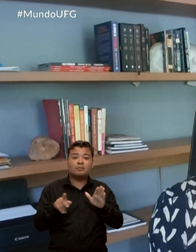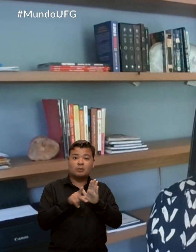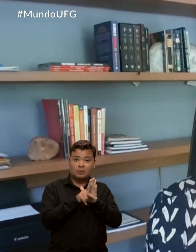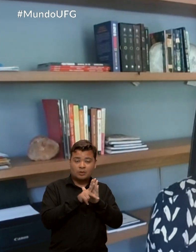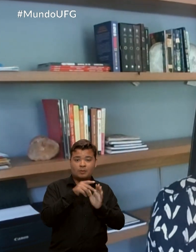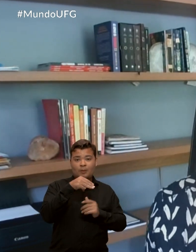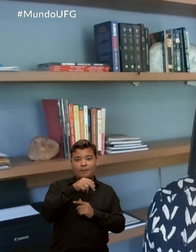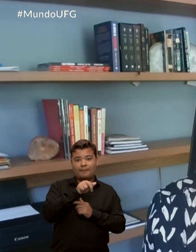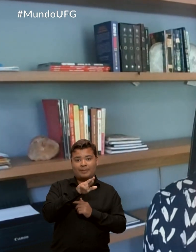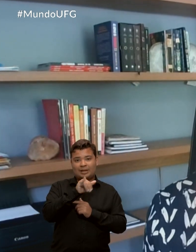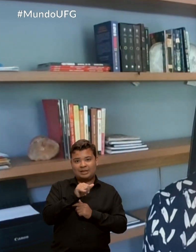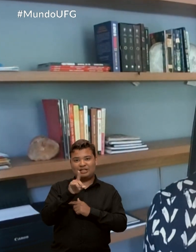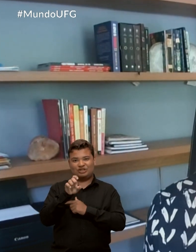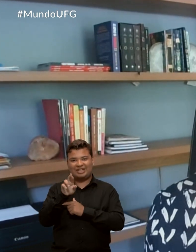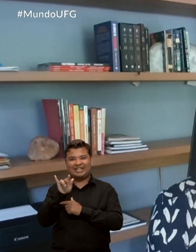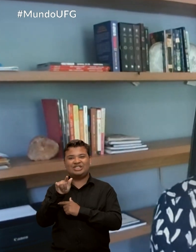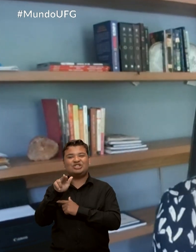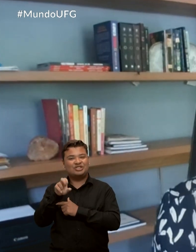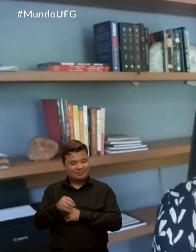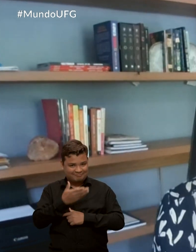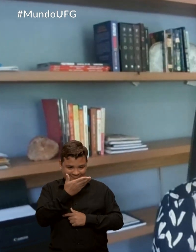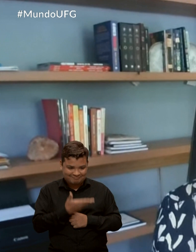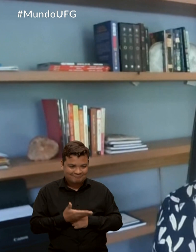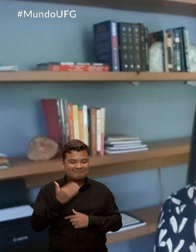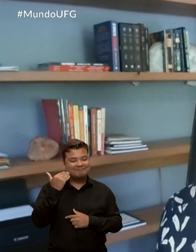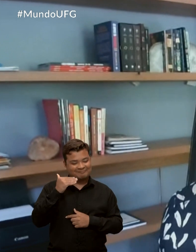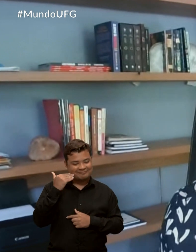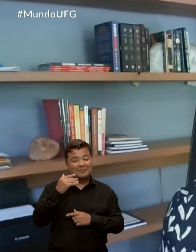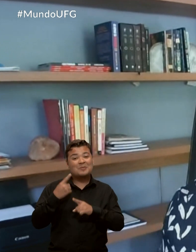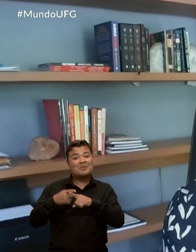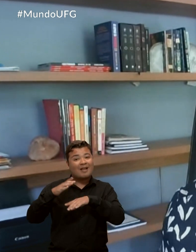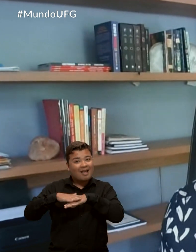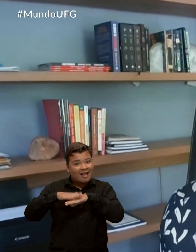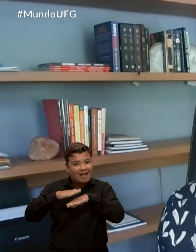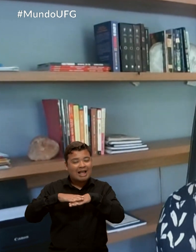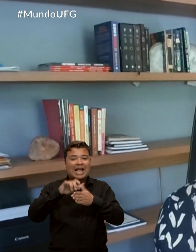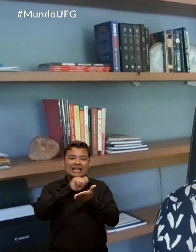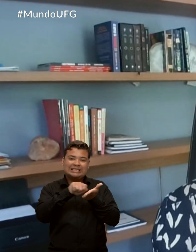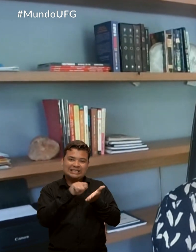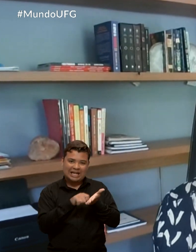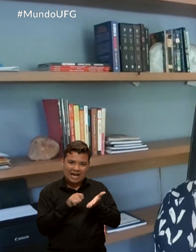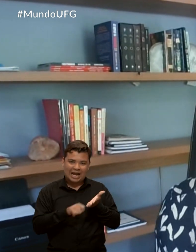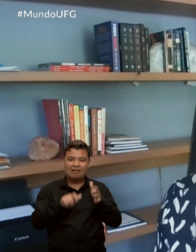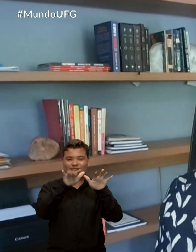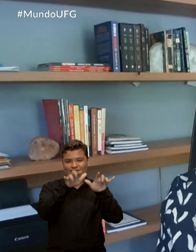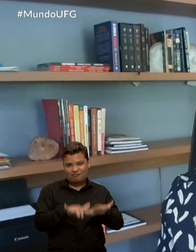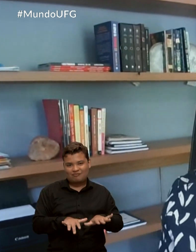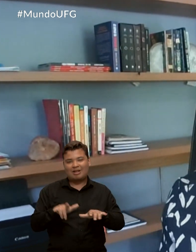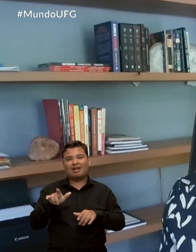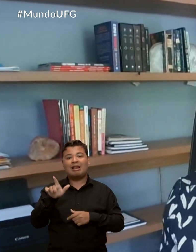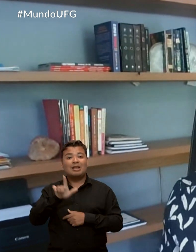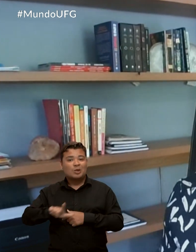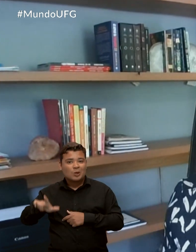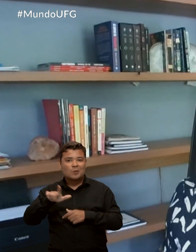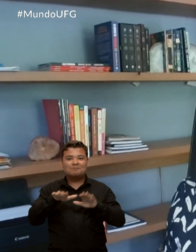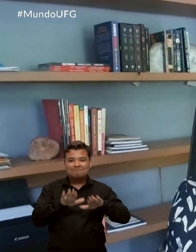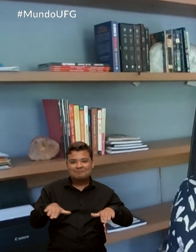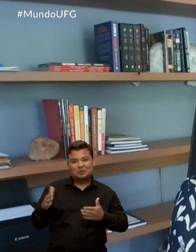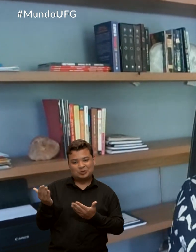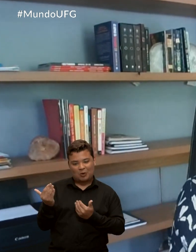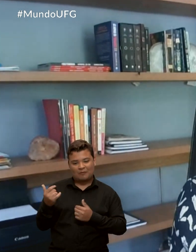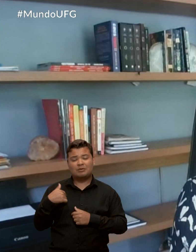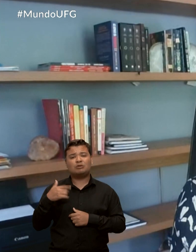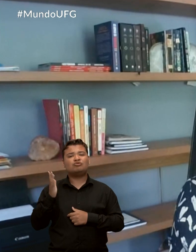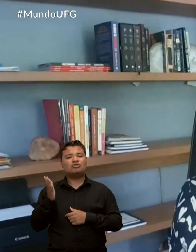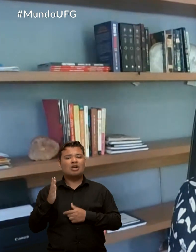Regino, que sou eu. Eu sou escritora também de literatura infantil e juvenil, e eu tinha esses livros, achei que